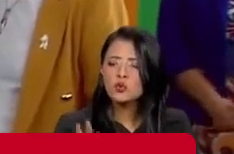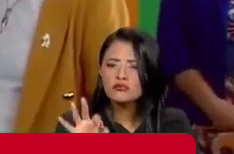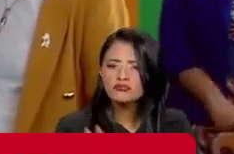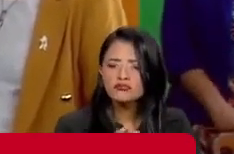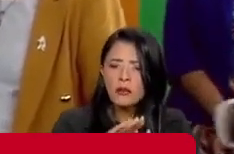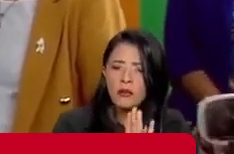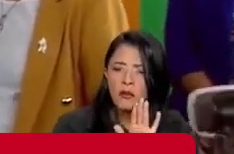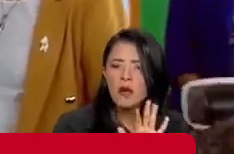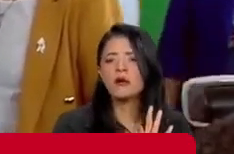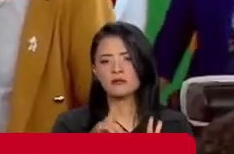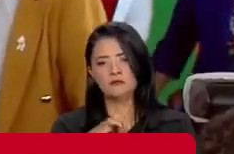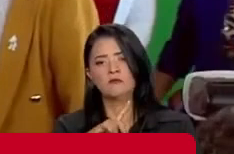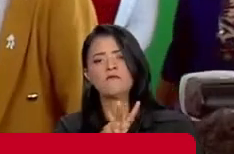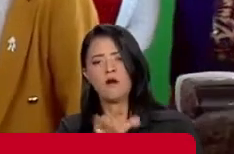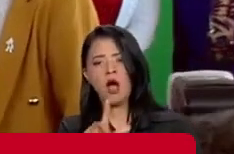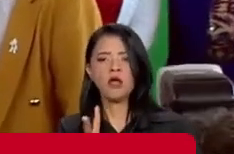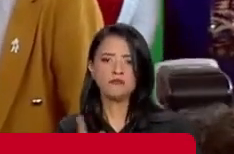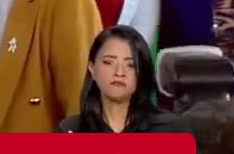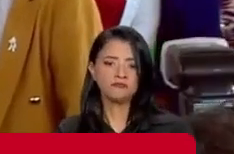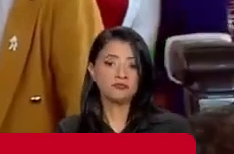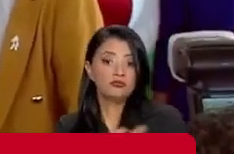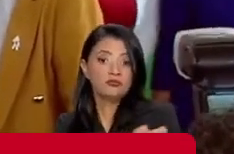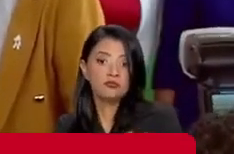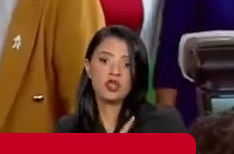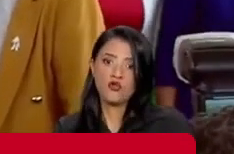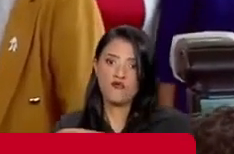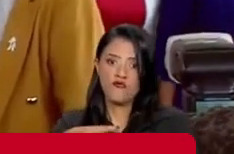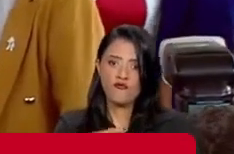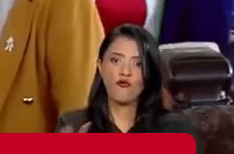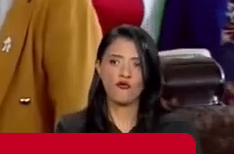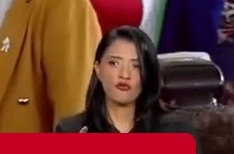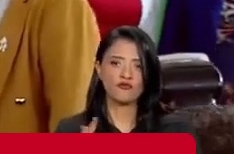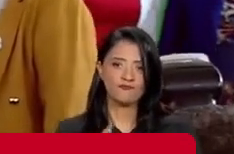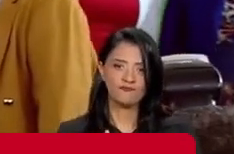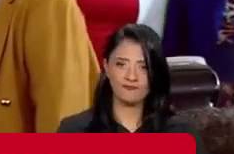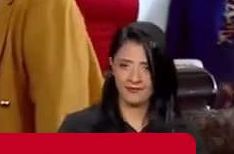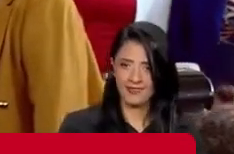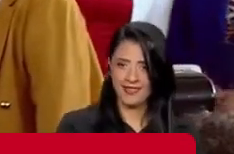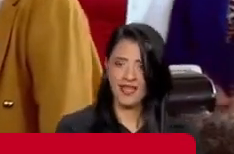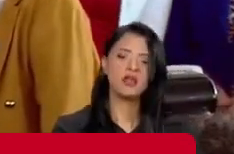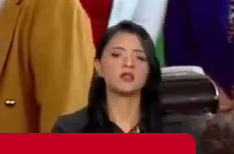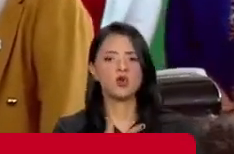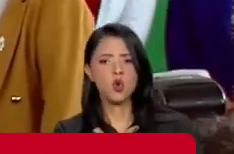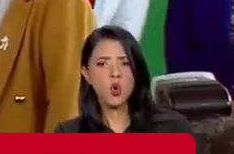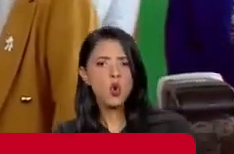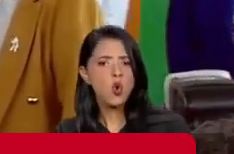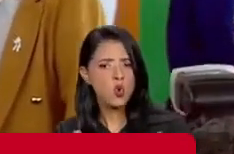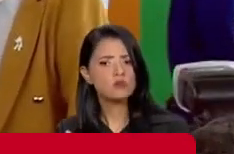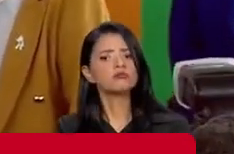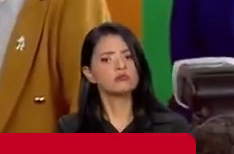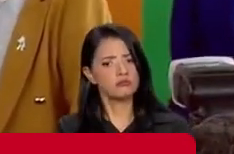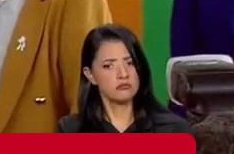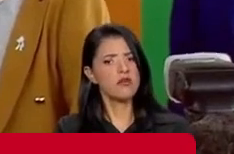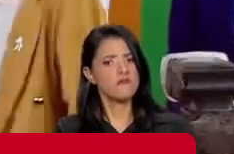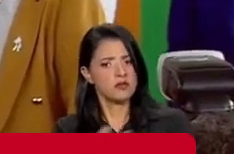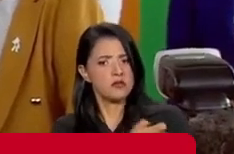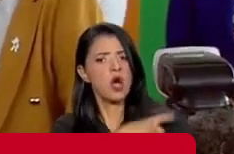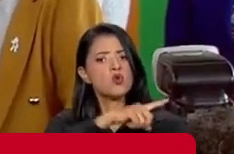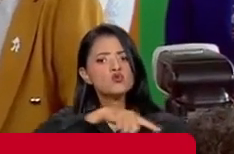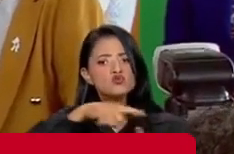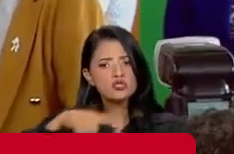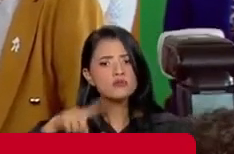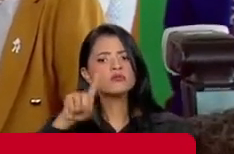programação com reforço bivalente contra a Covid-19 e também outras coberturas vacinais muito